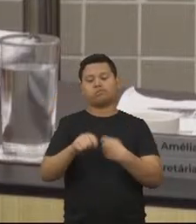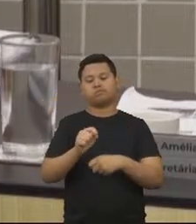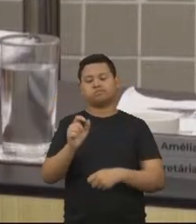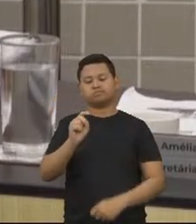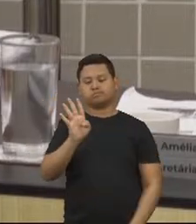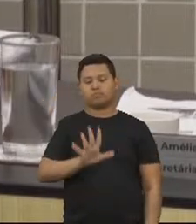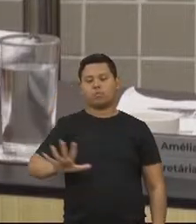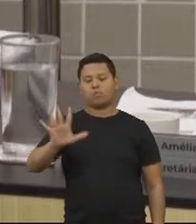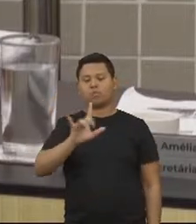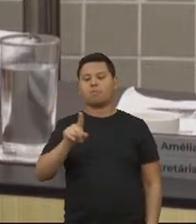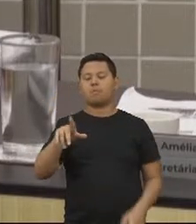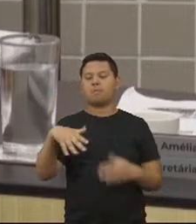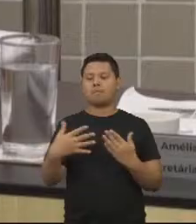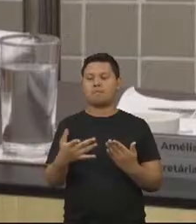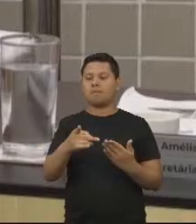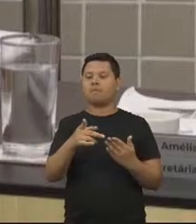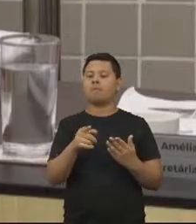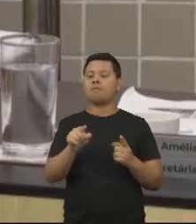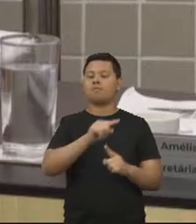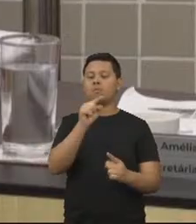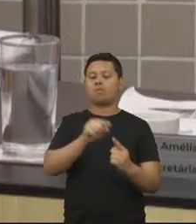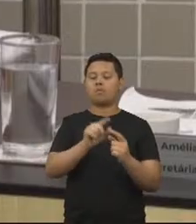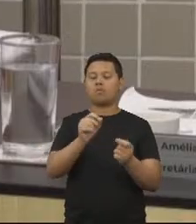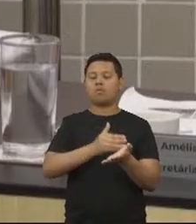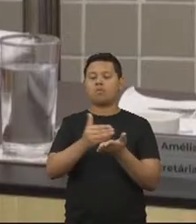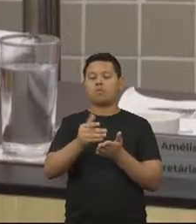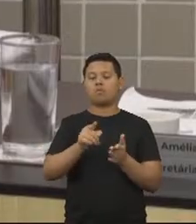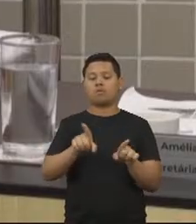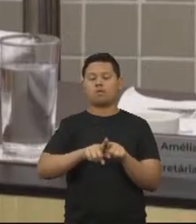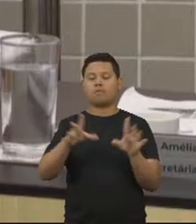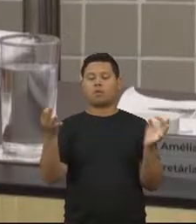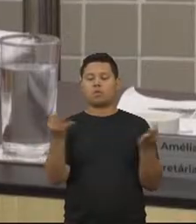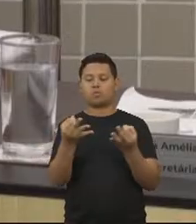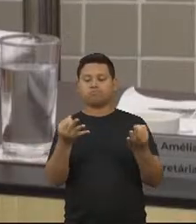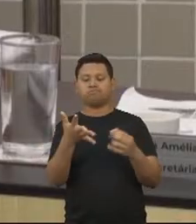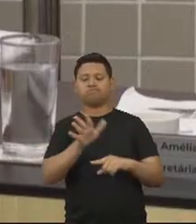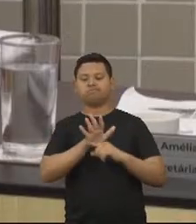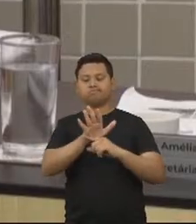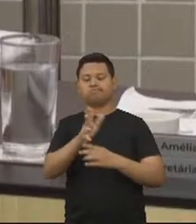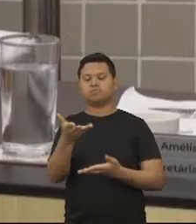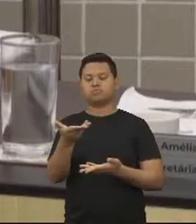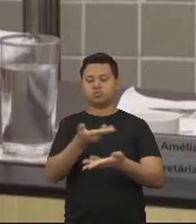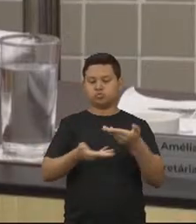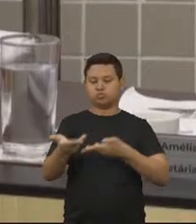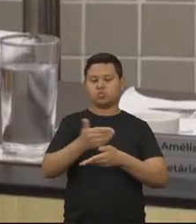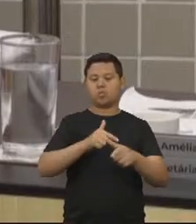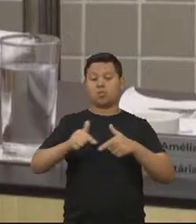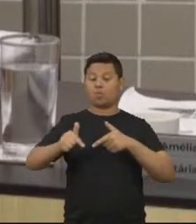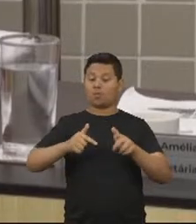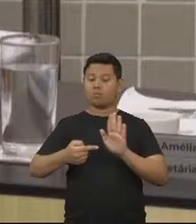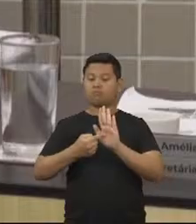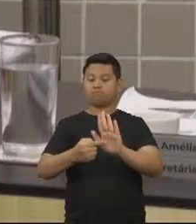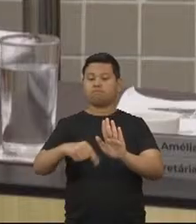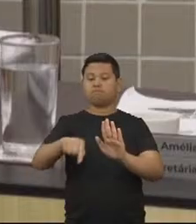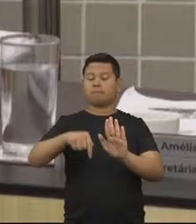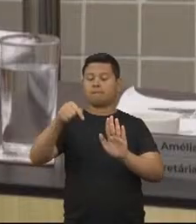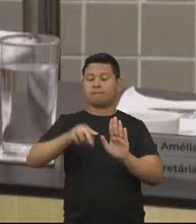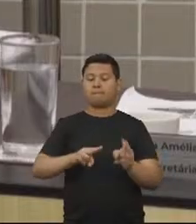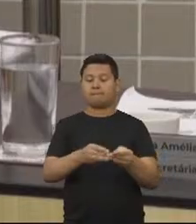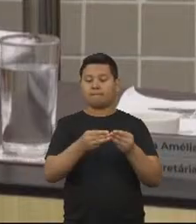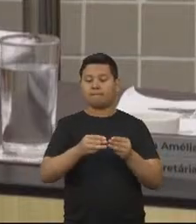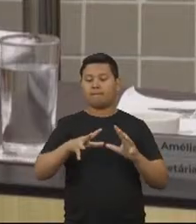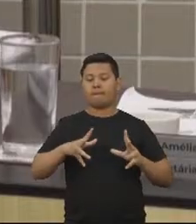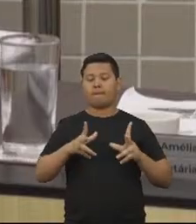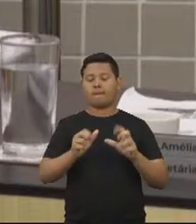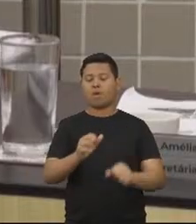brasileiro. Diante do êxito da iniciativa e da excelência da condução dos trabalhos manifestados por meio desta moção,